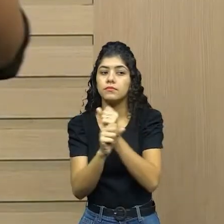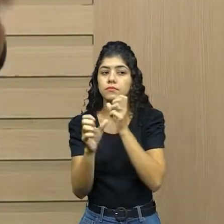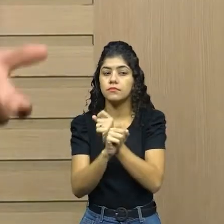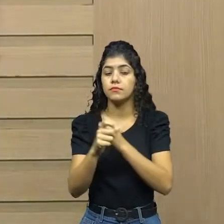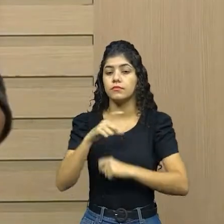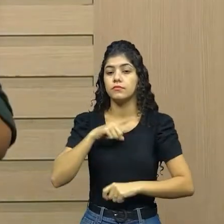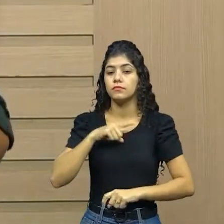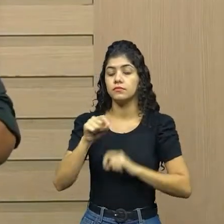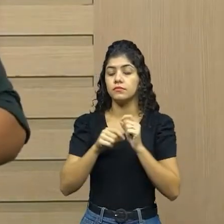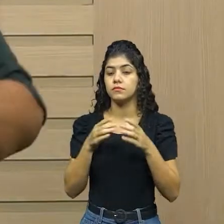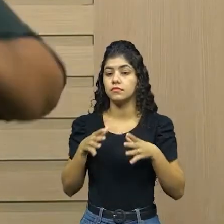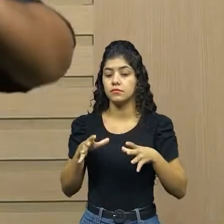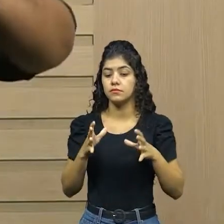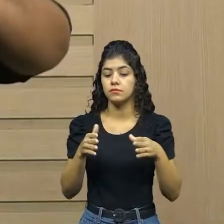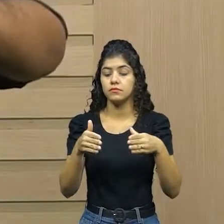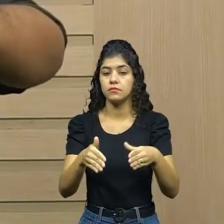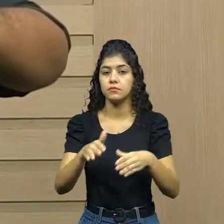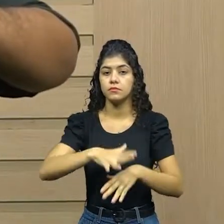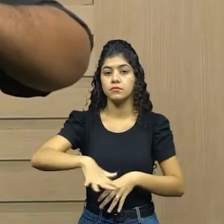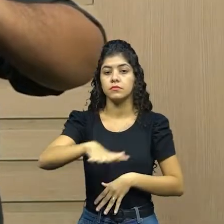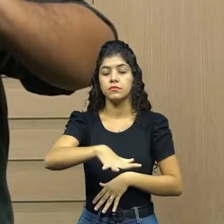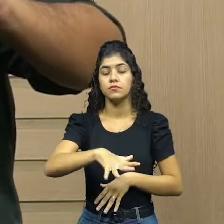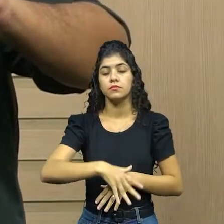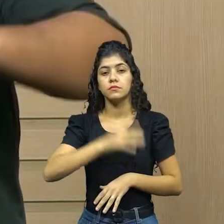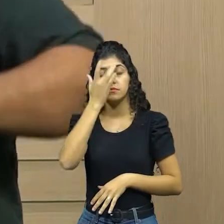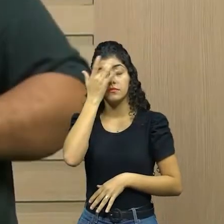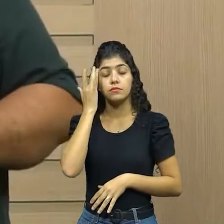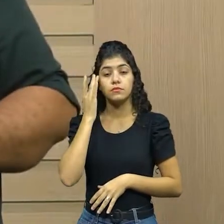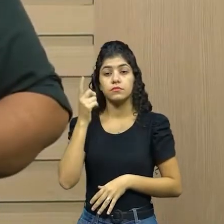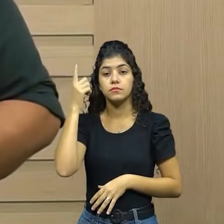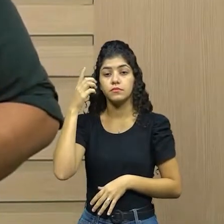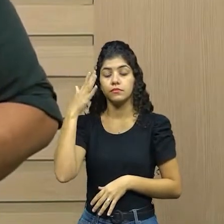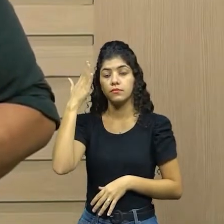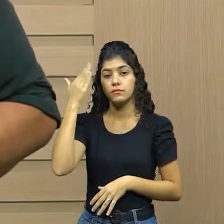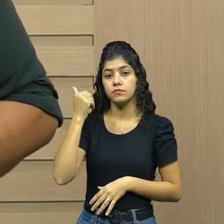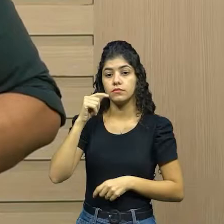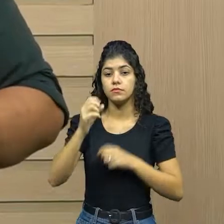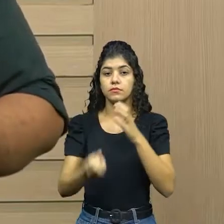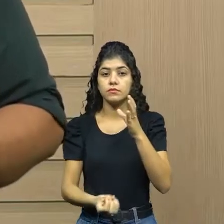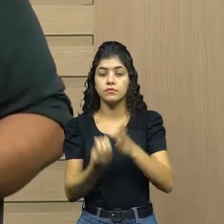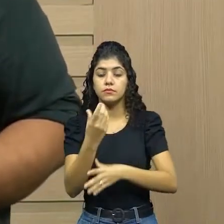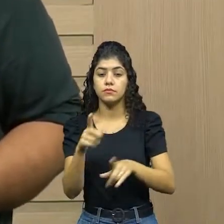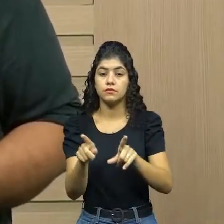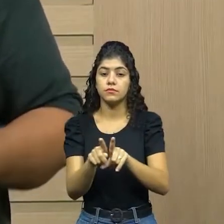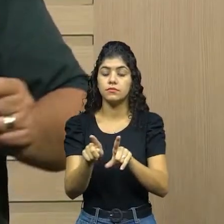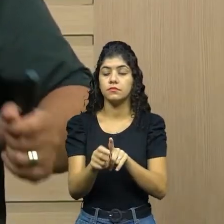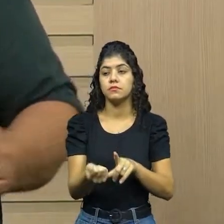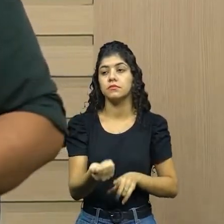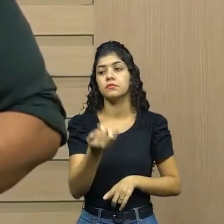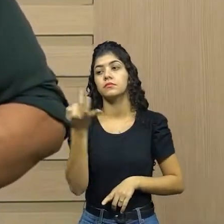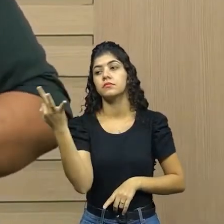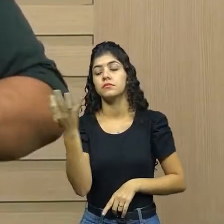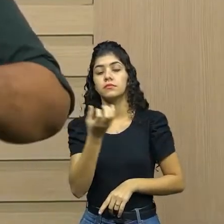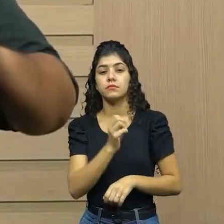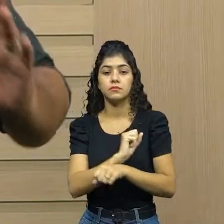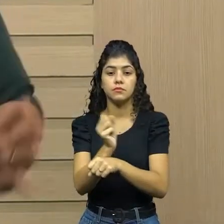um público-alvo. Então, por exemplo, eu sei que eu vou fabricar tantos carros, tantos Mercedes, mas aqui em São Luís,